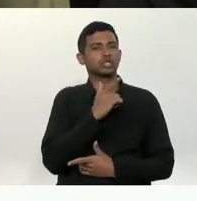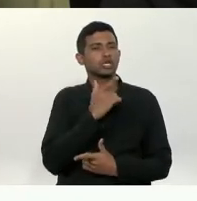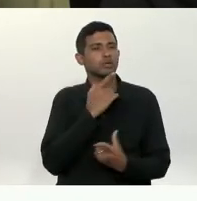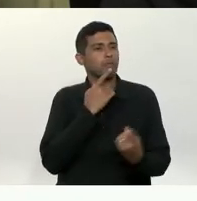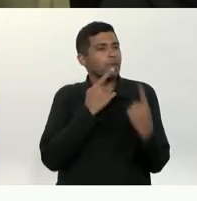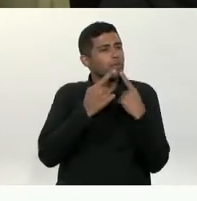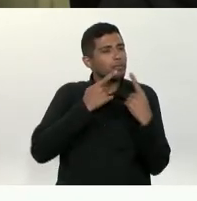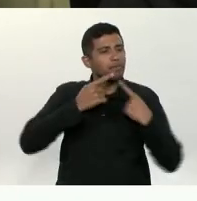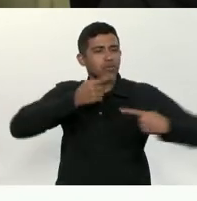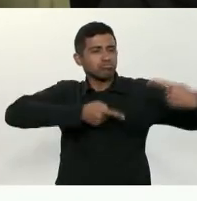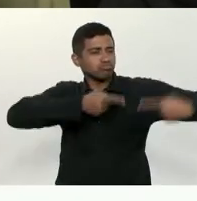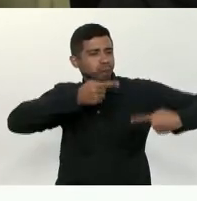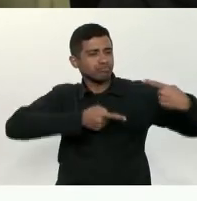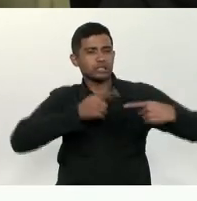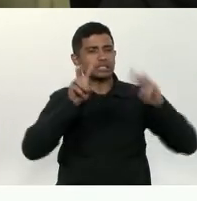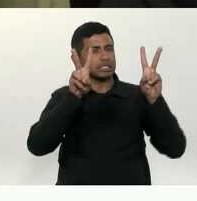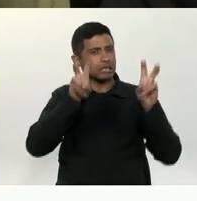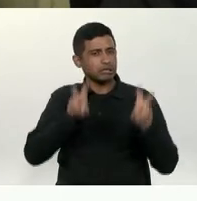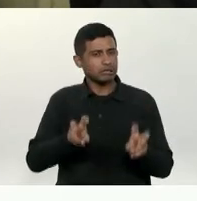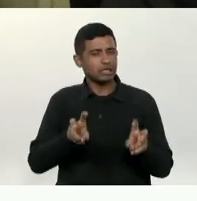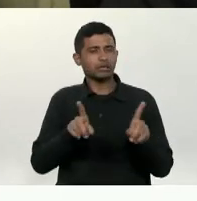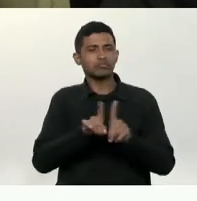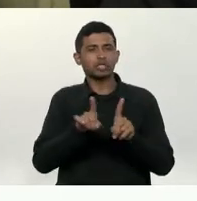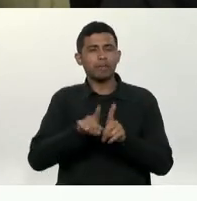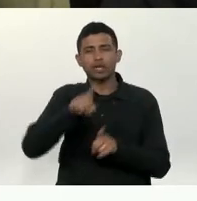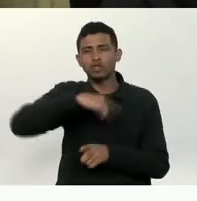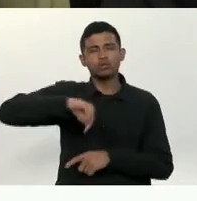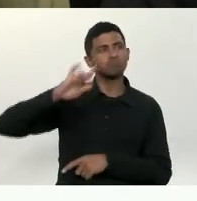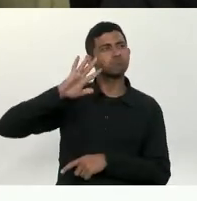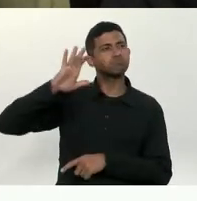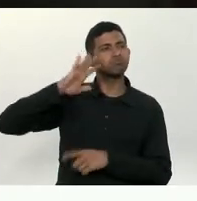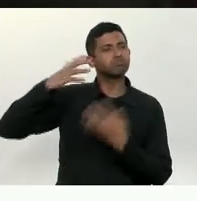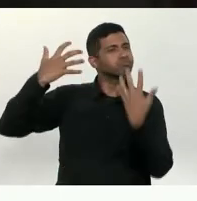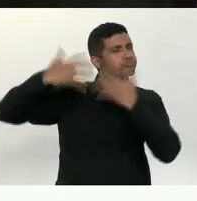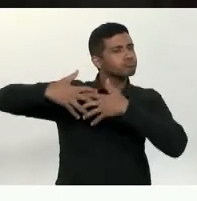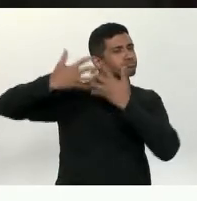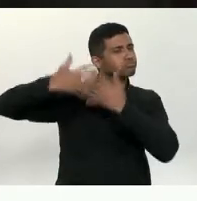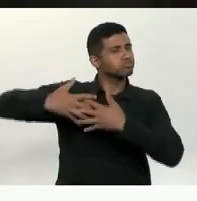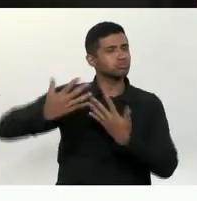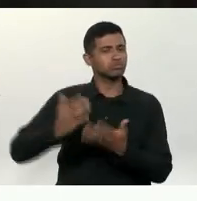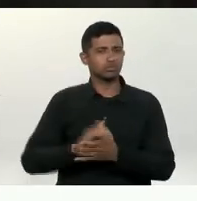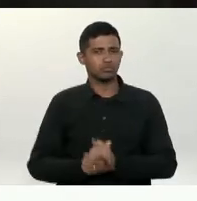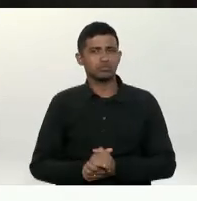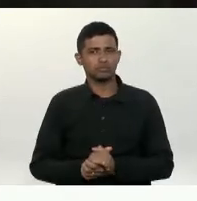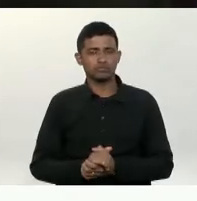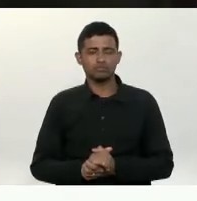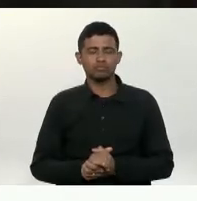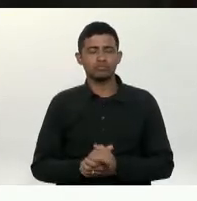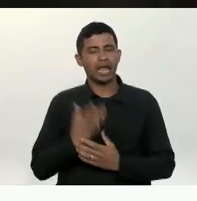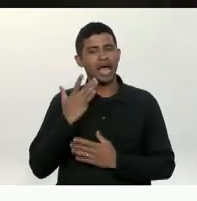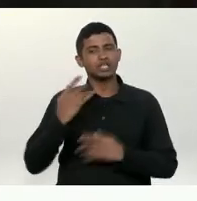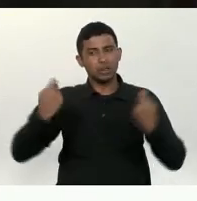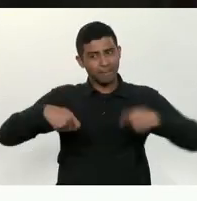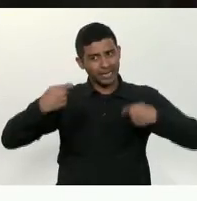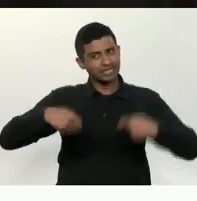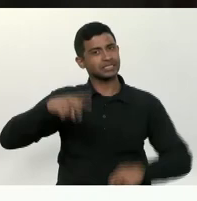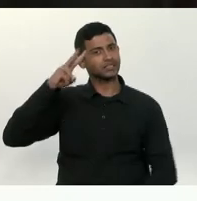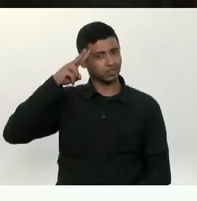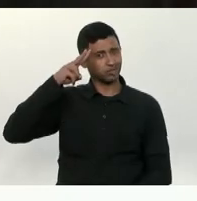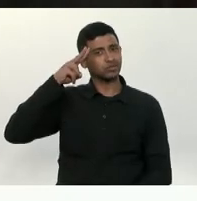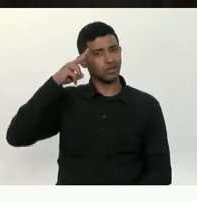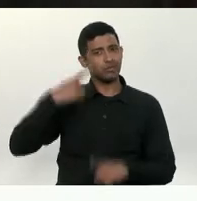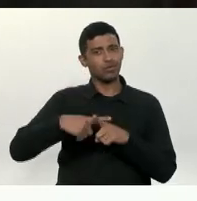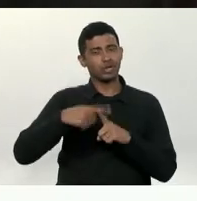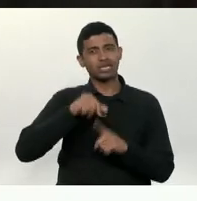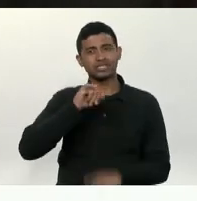debater cada tema desse e raciocinar. Senhor presidente, eu acho até que deve ser na segunda, porque a gente já está, se for outro dia, a